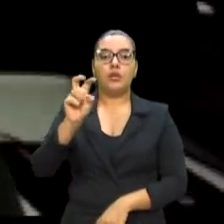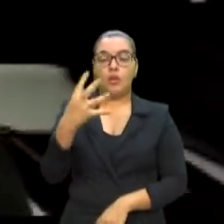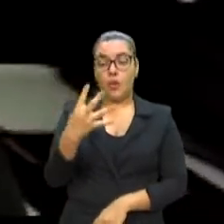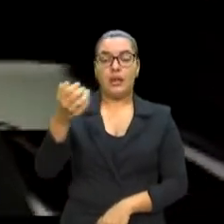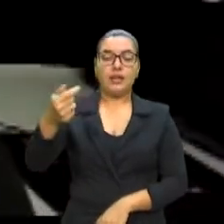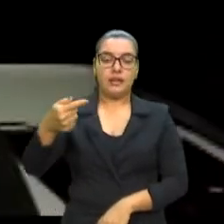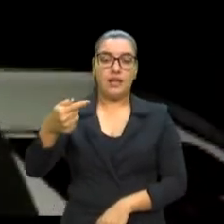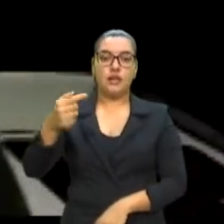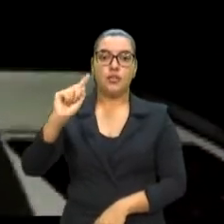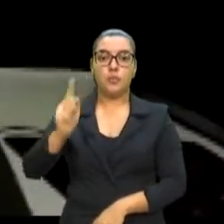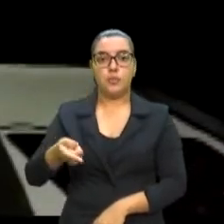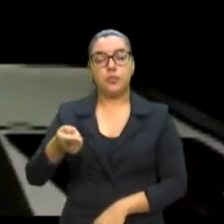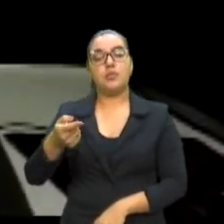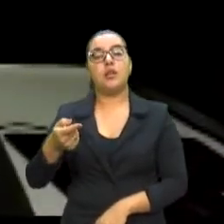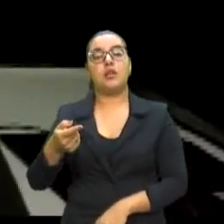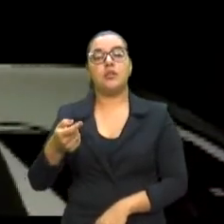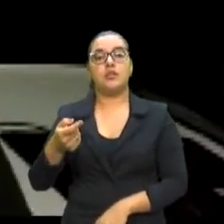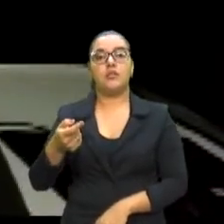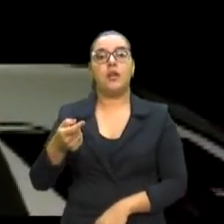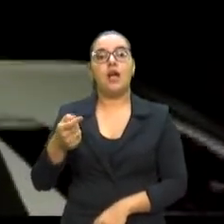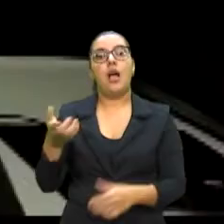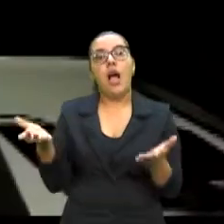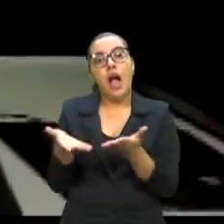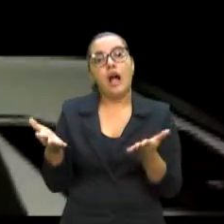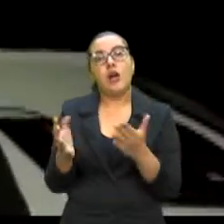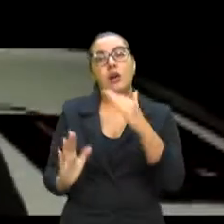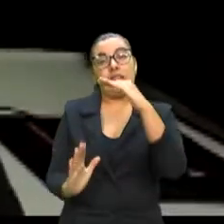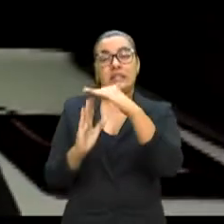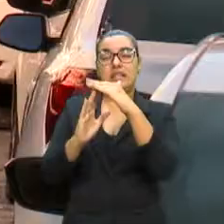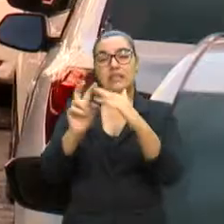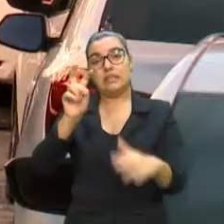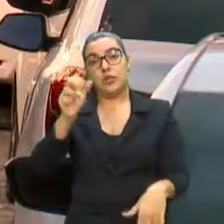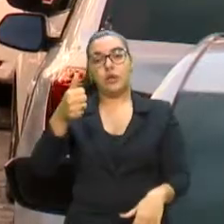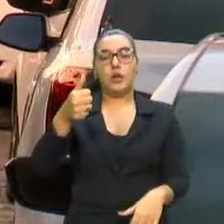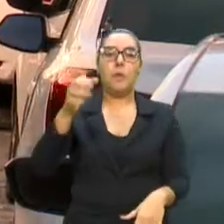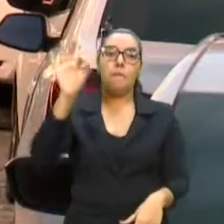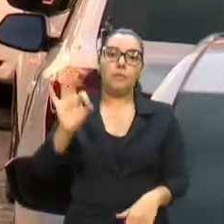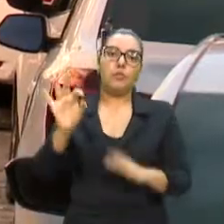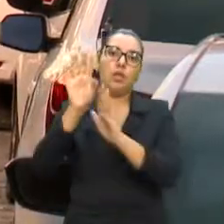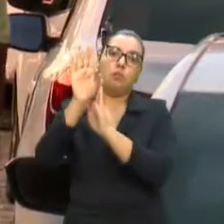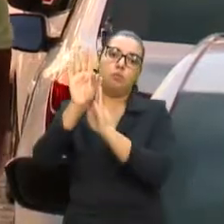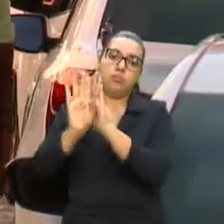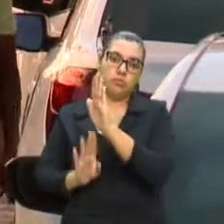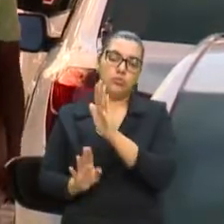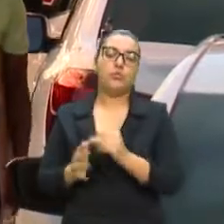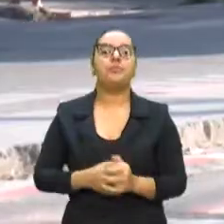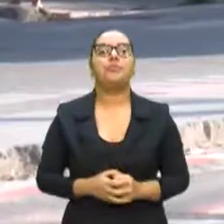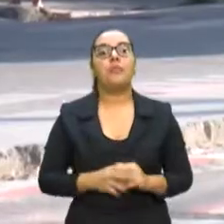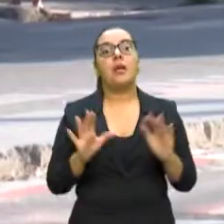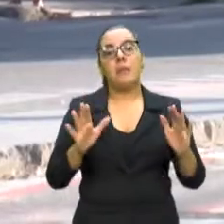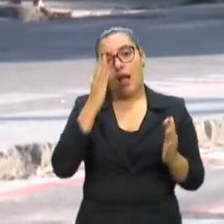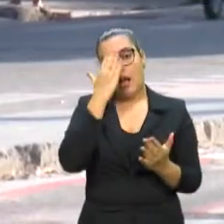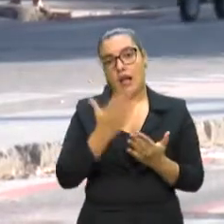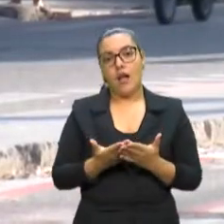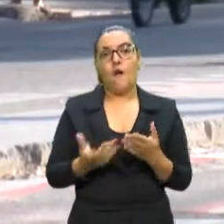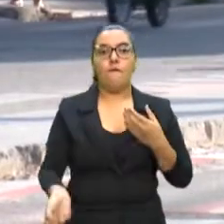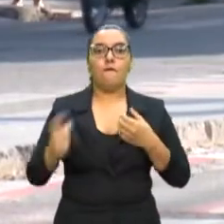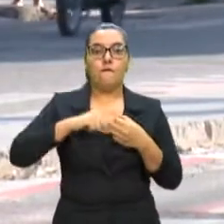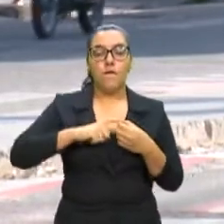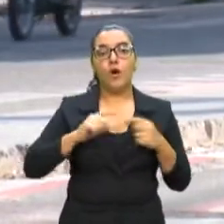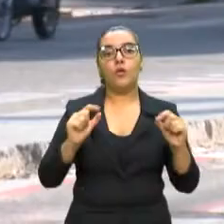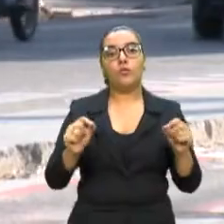47% para 51%, atingindo no máximo ali os 51% de queda. Mas ele acredita que com o retorno das